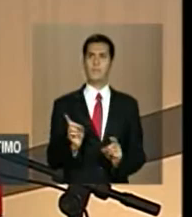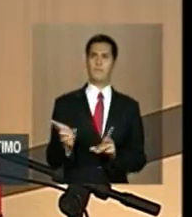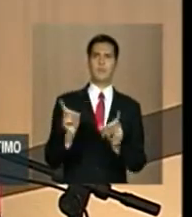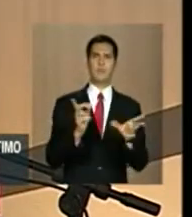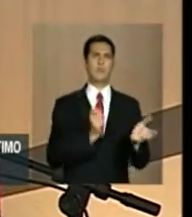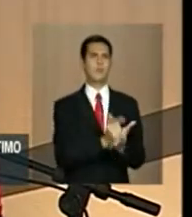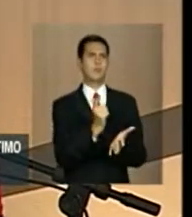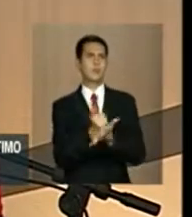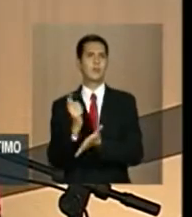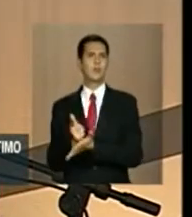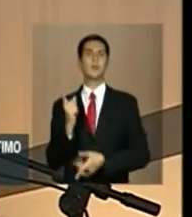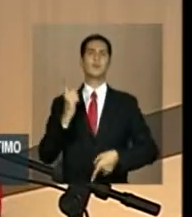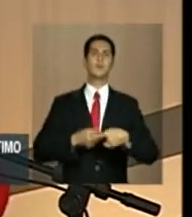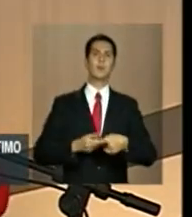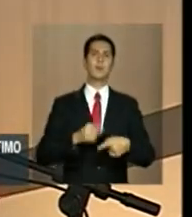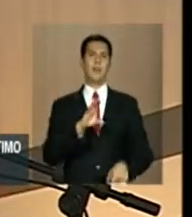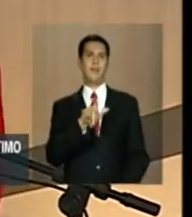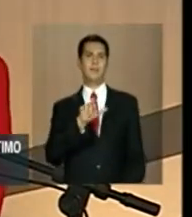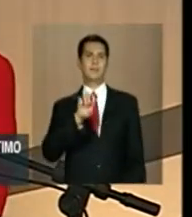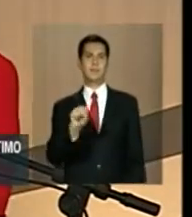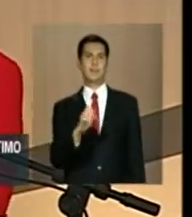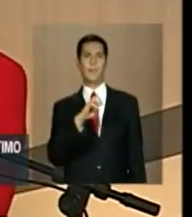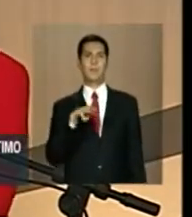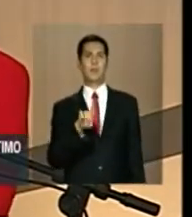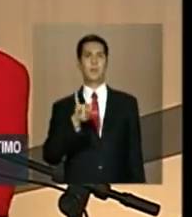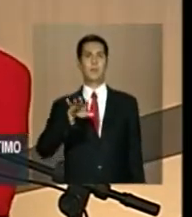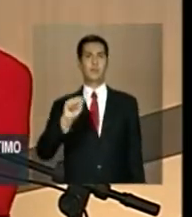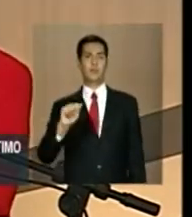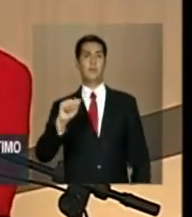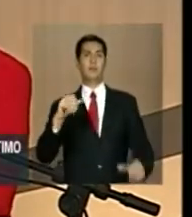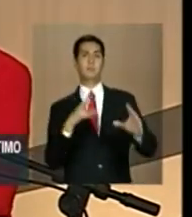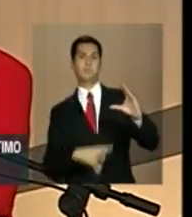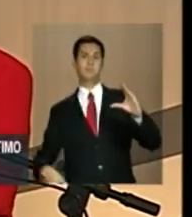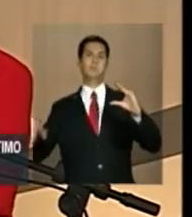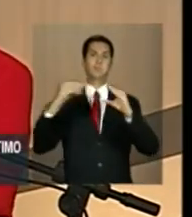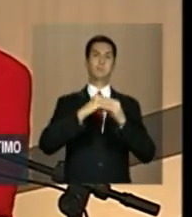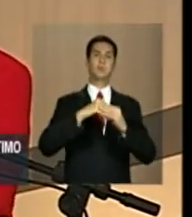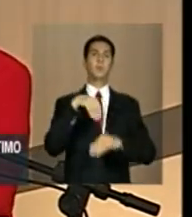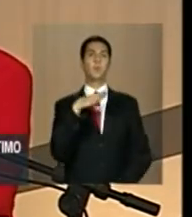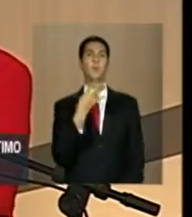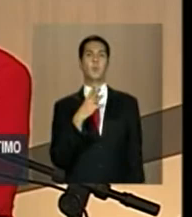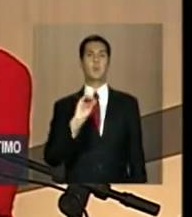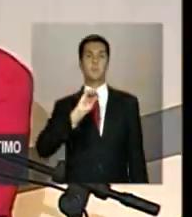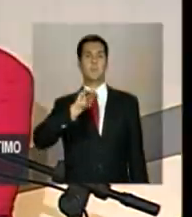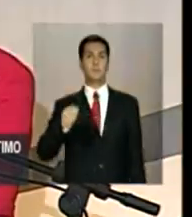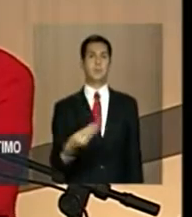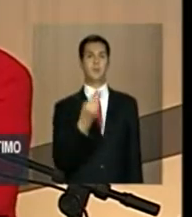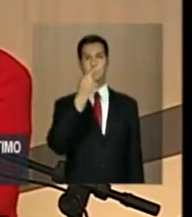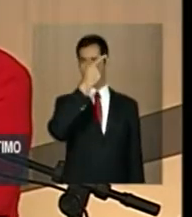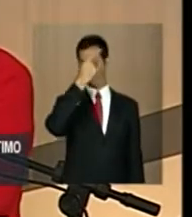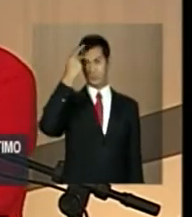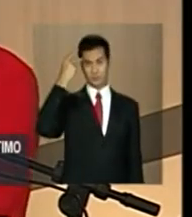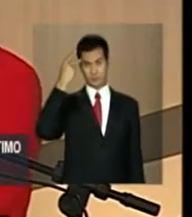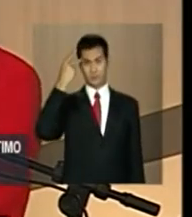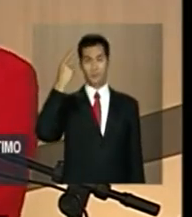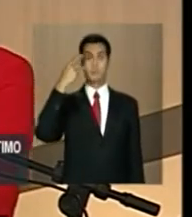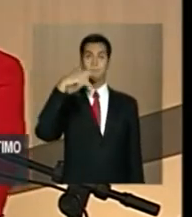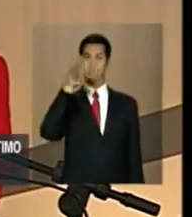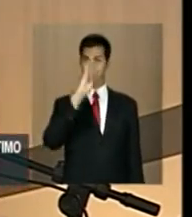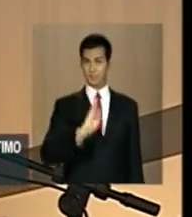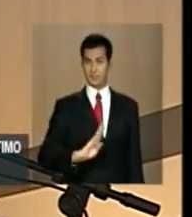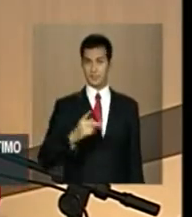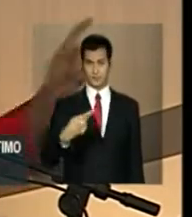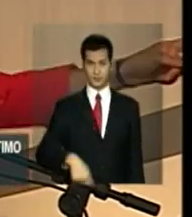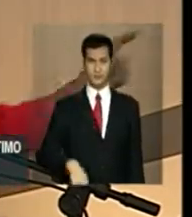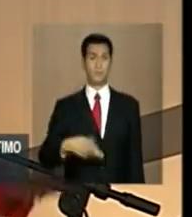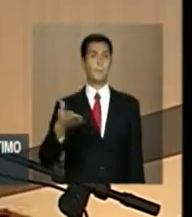as classes médias, 40 milhões de pessoas. Brasileiros e brasileiras que